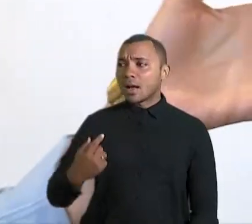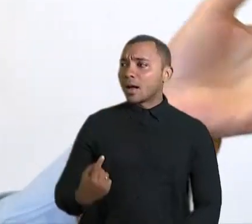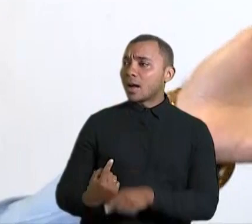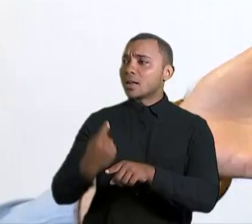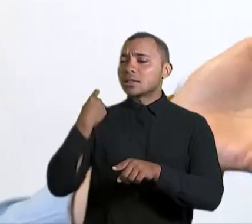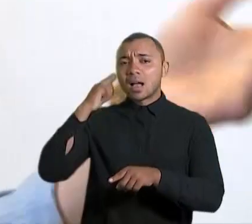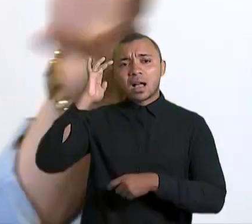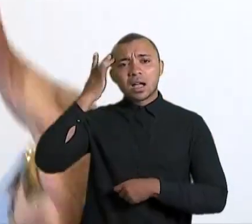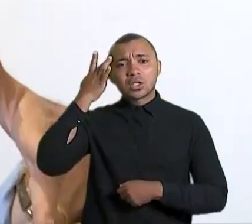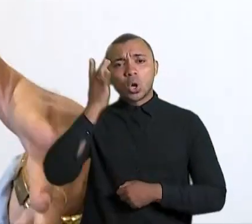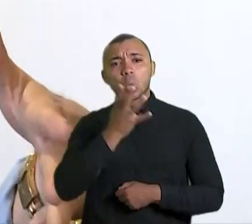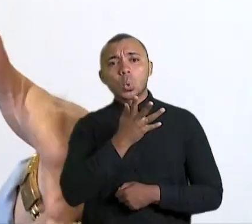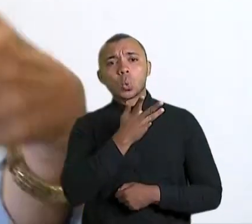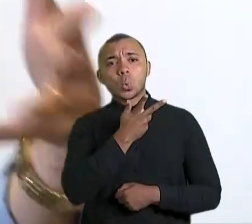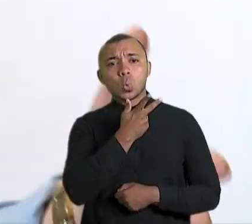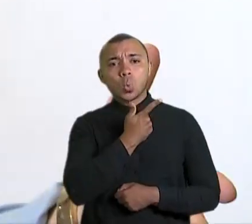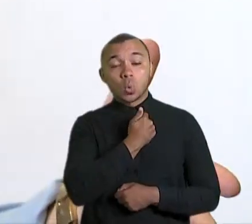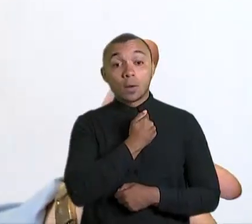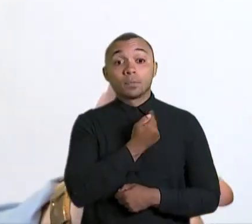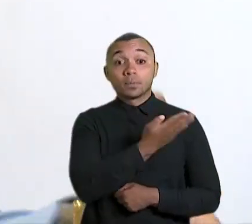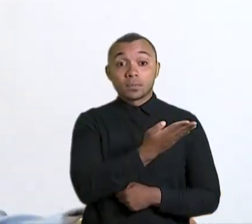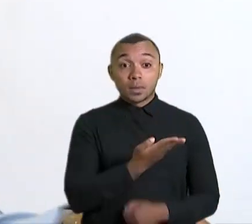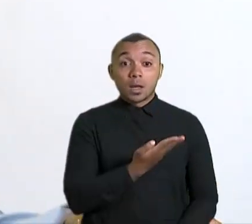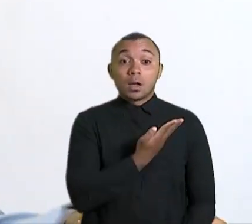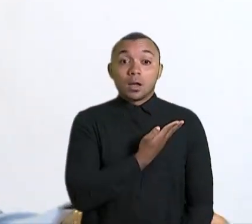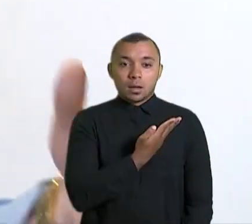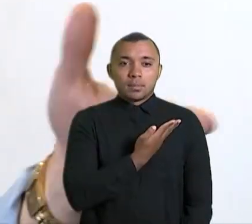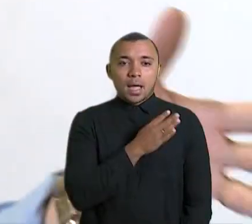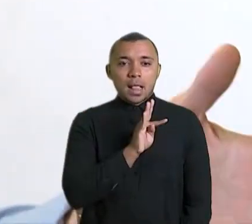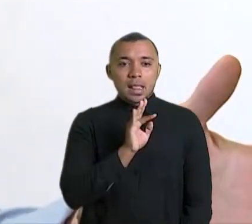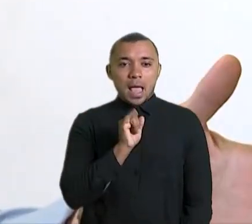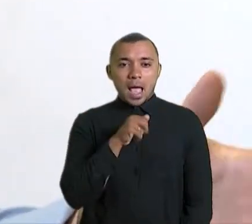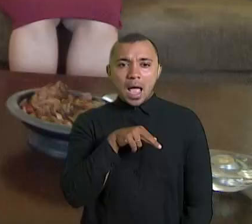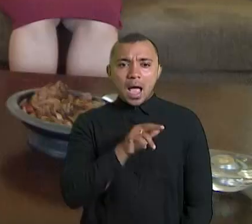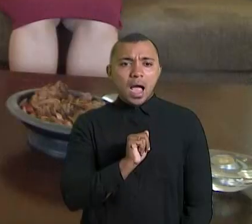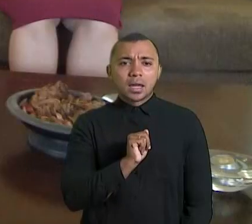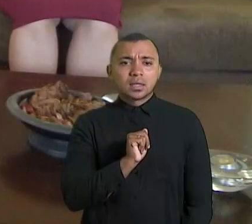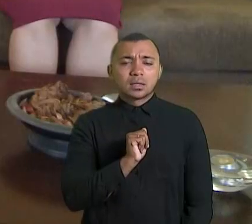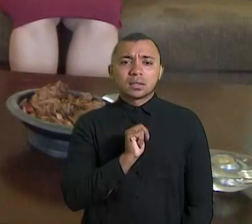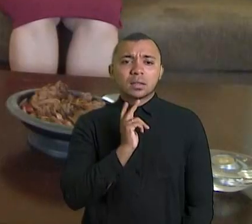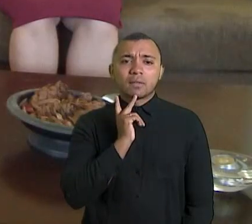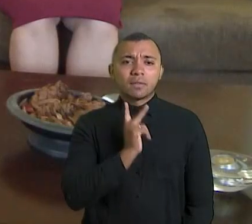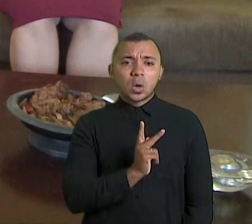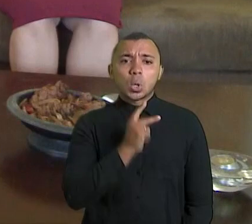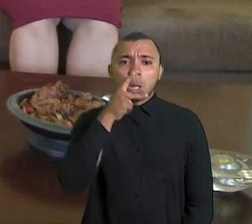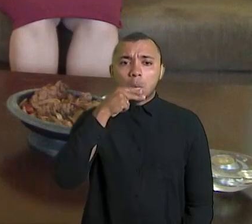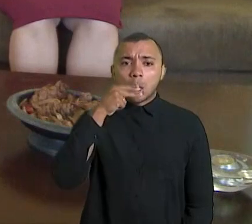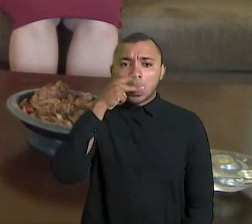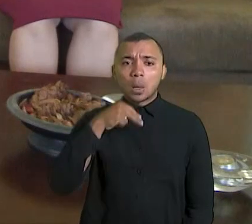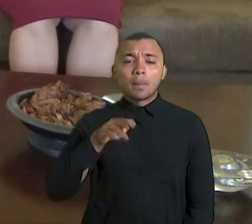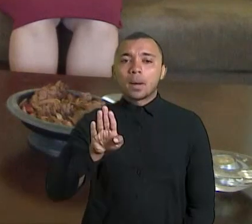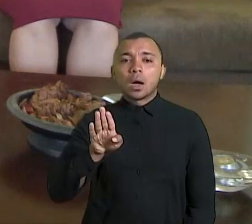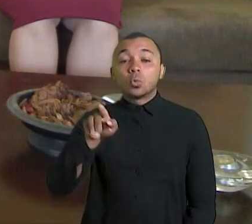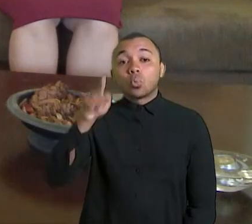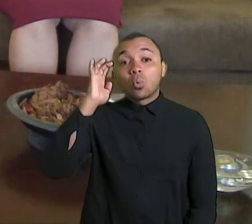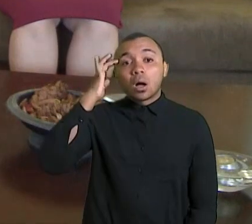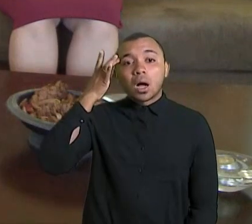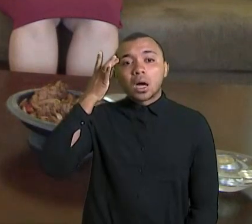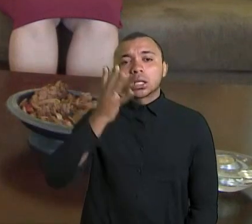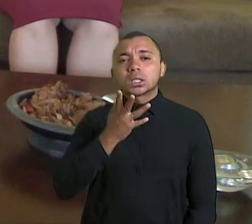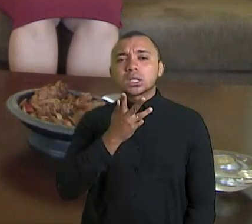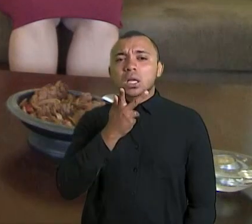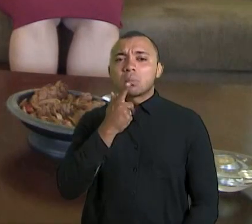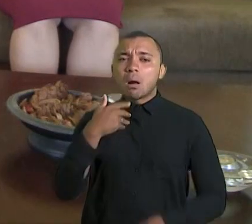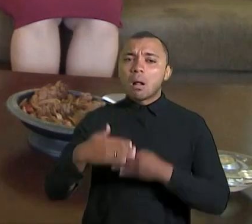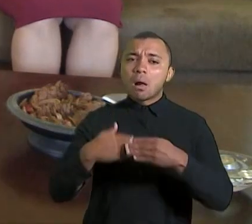E a Tainara agora vem repetindo a mesma história. O que é que está faltando? O que é que está acontecendo para que essa estrada continue longa, na sua